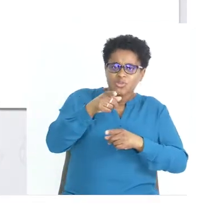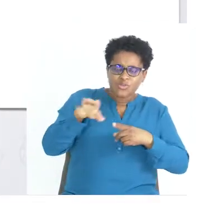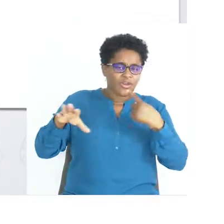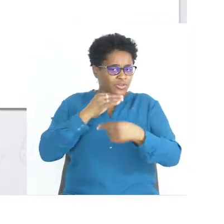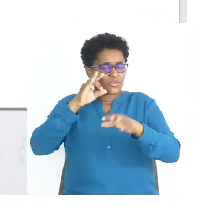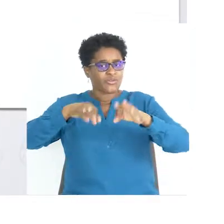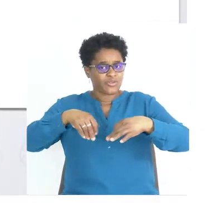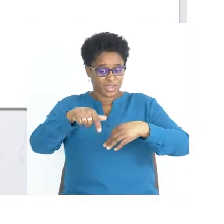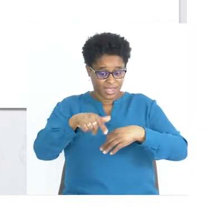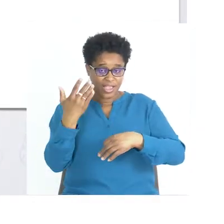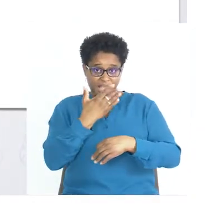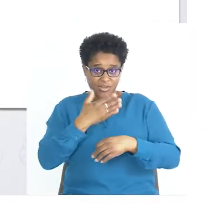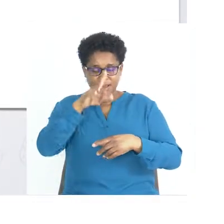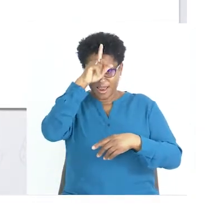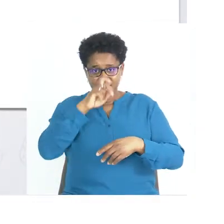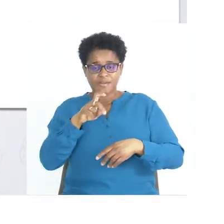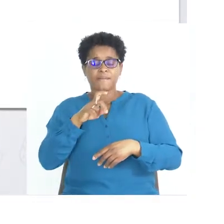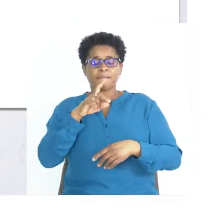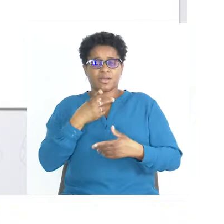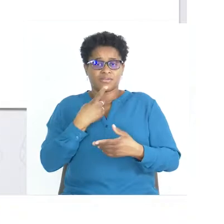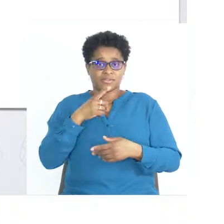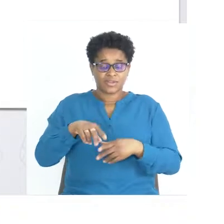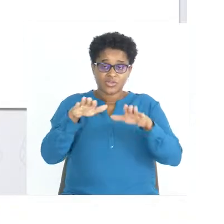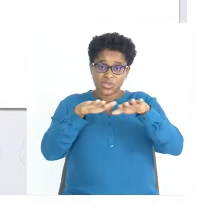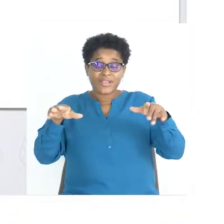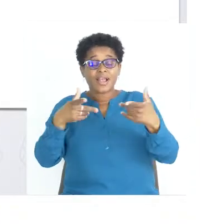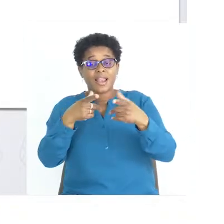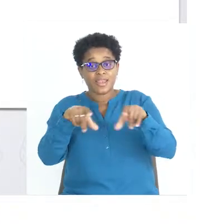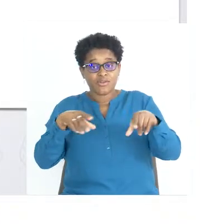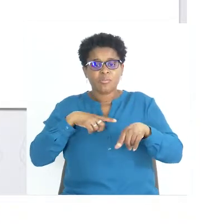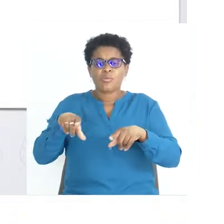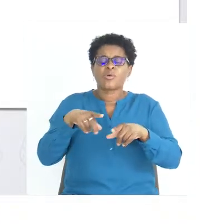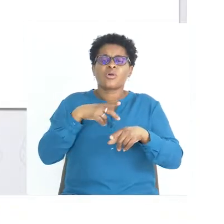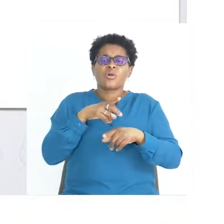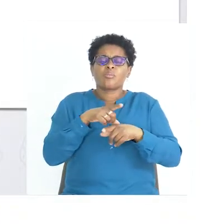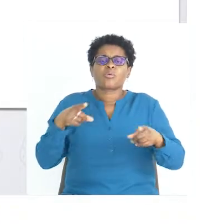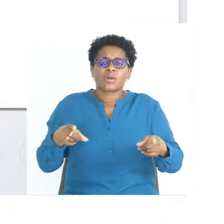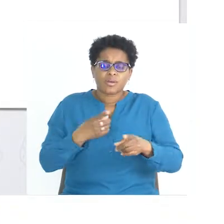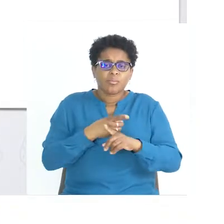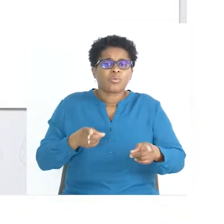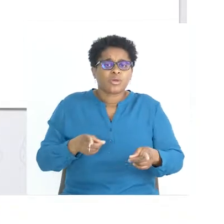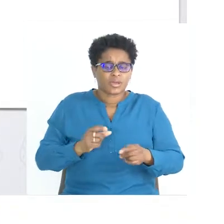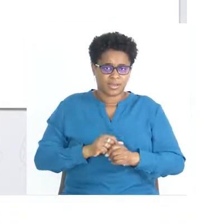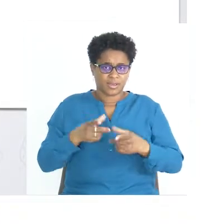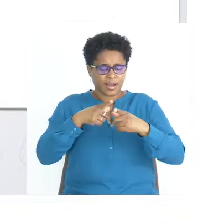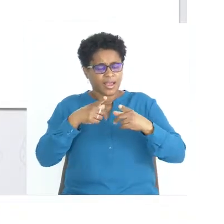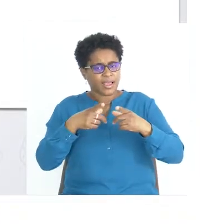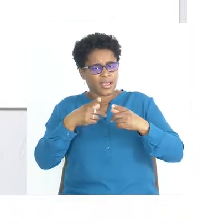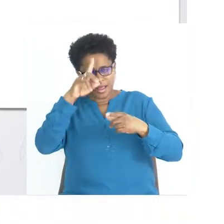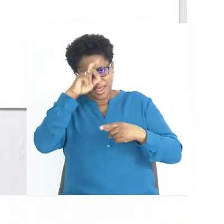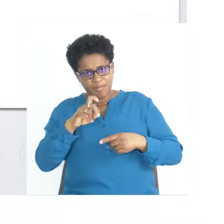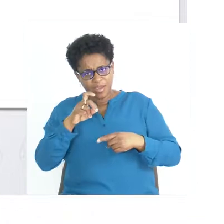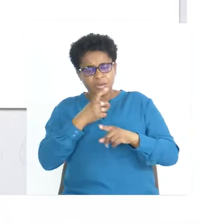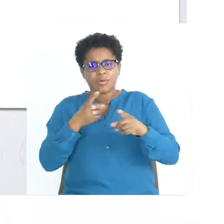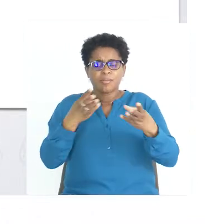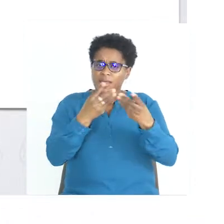tu vais conseguir no fim desta aula? Relembrar os níveis da língua. Por que relembrar? Porque é um conteúdo que de certa forma já trabalhaste e